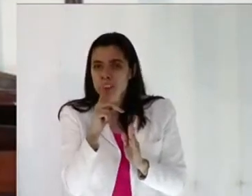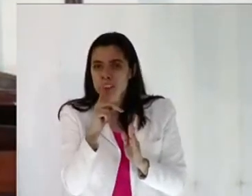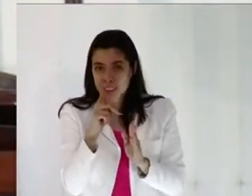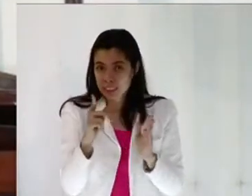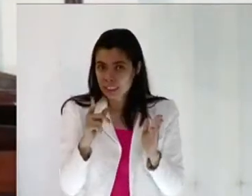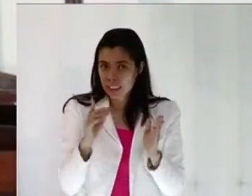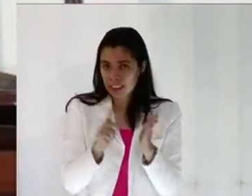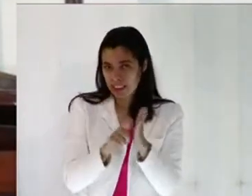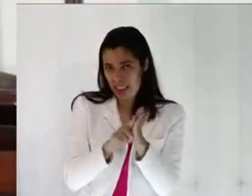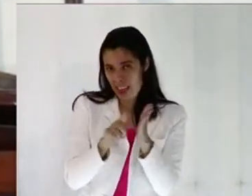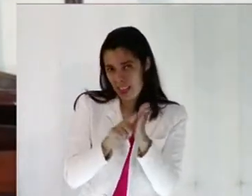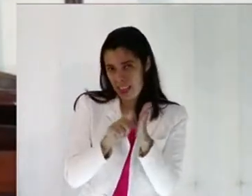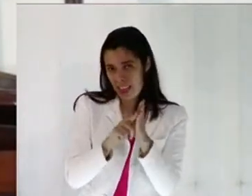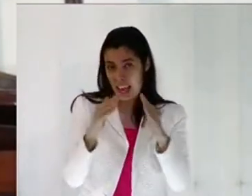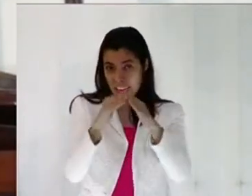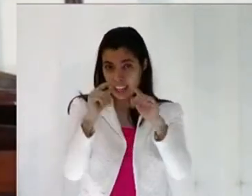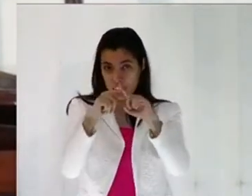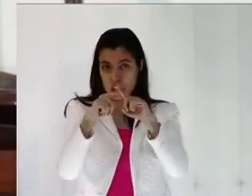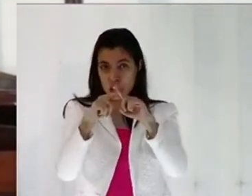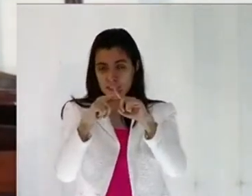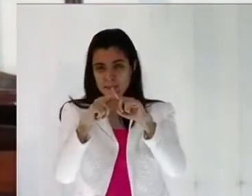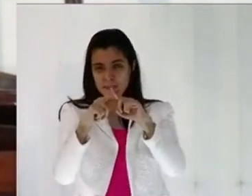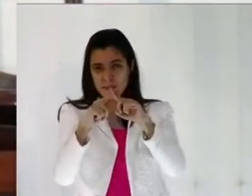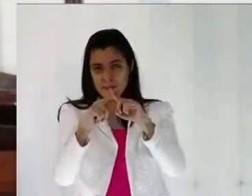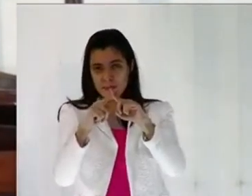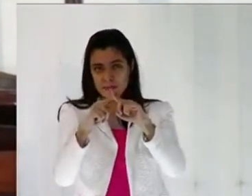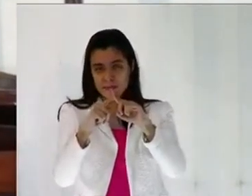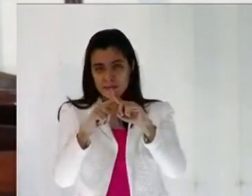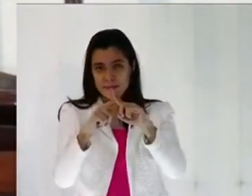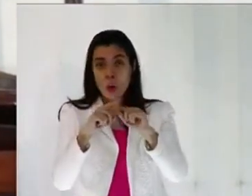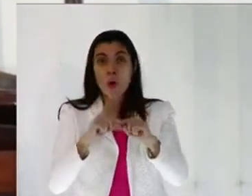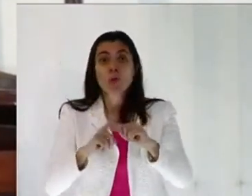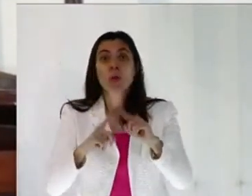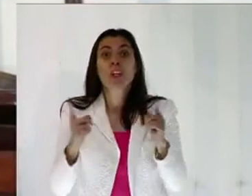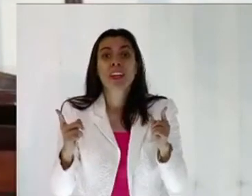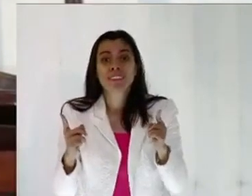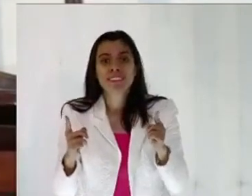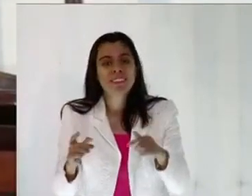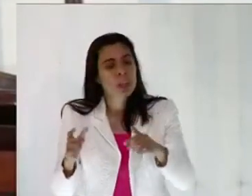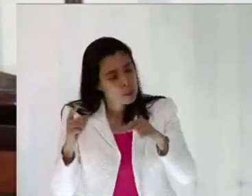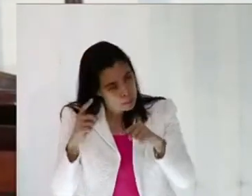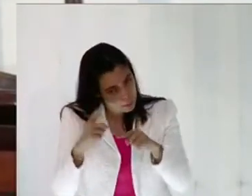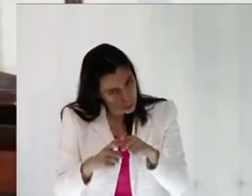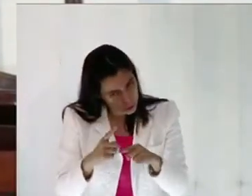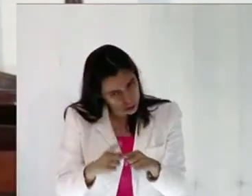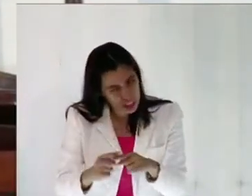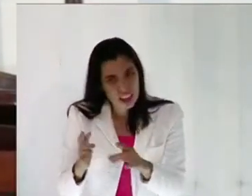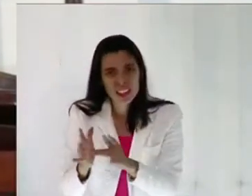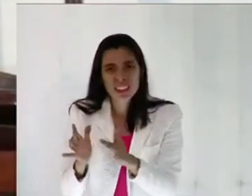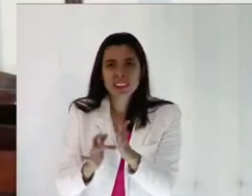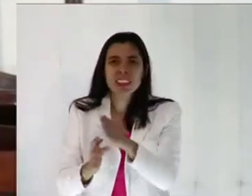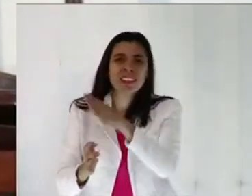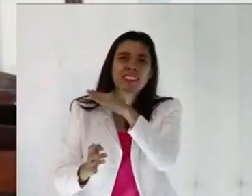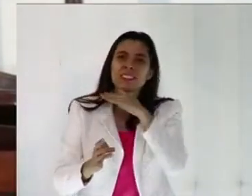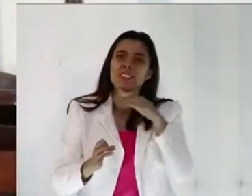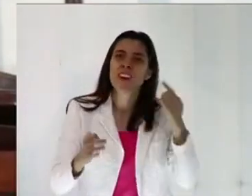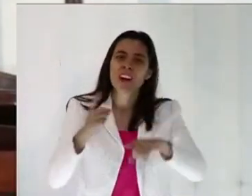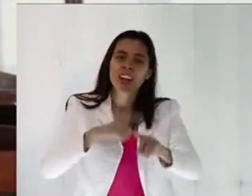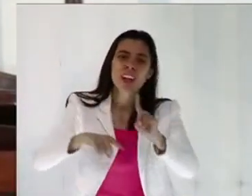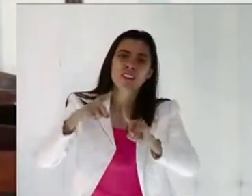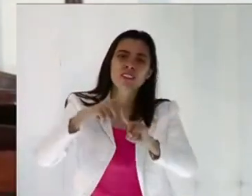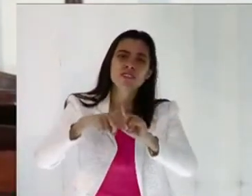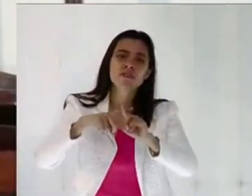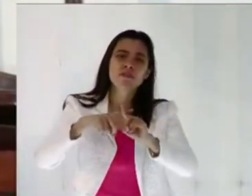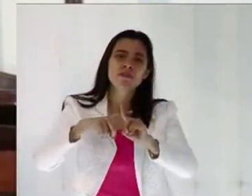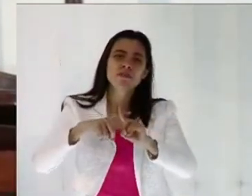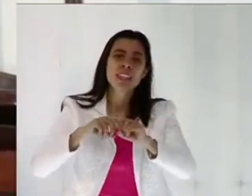ela celebrará o seu centenário, porque Jesus morreu na cruz para redimir o seu povo. Se não, irmãos,